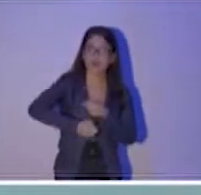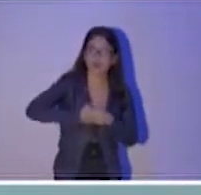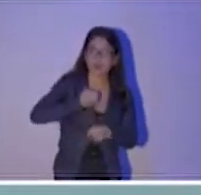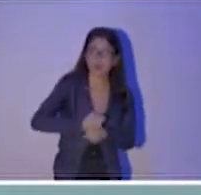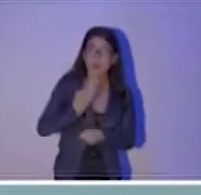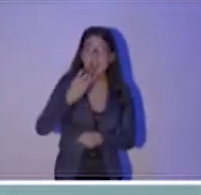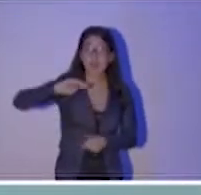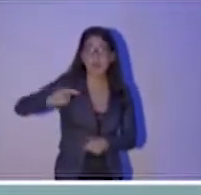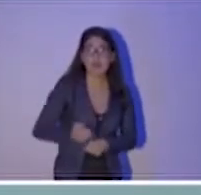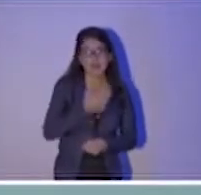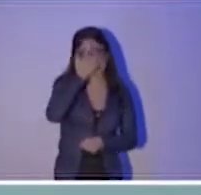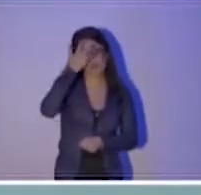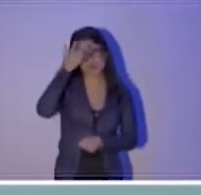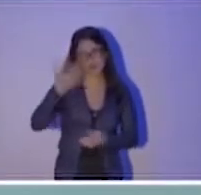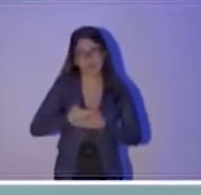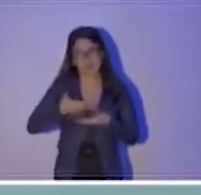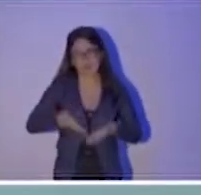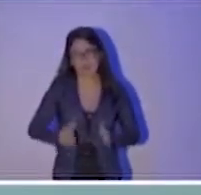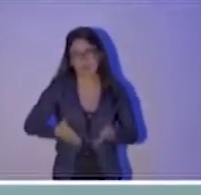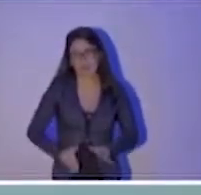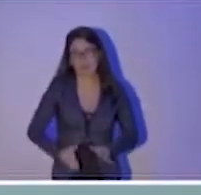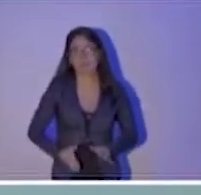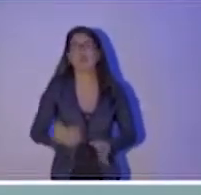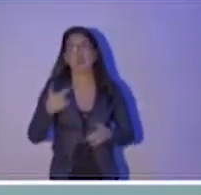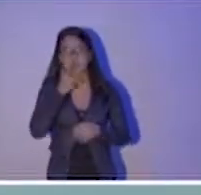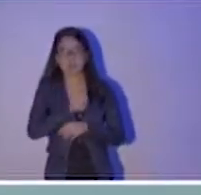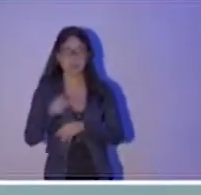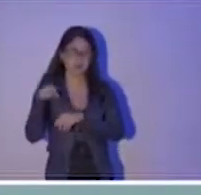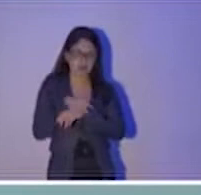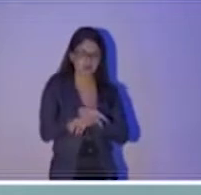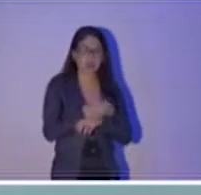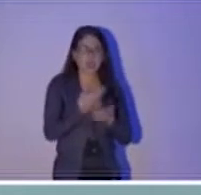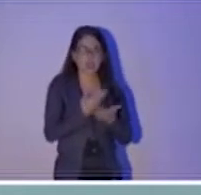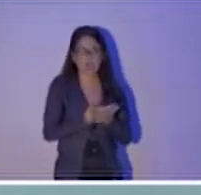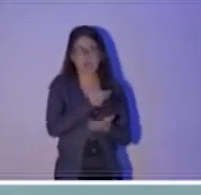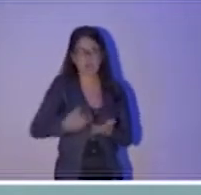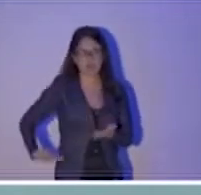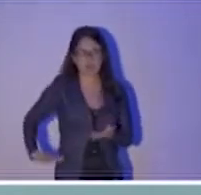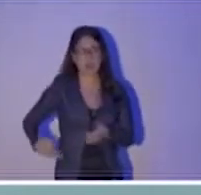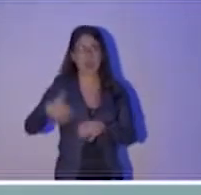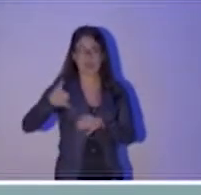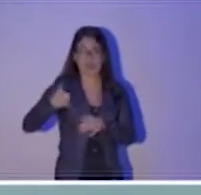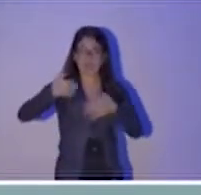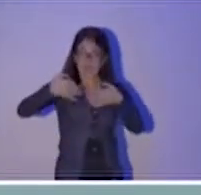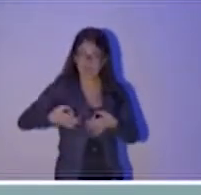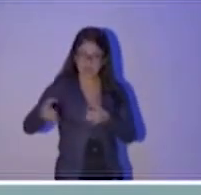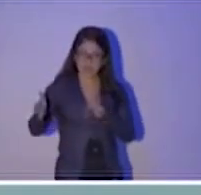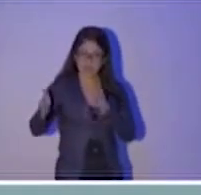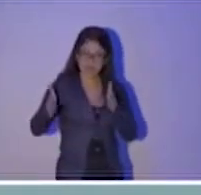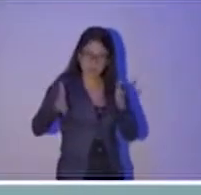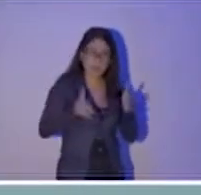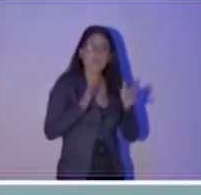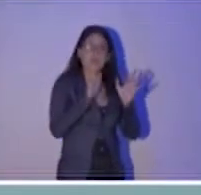escola pública, passem por ela na idade certa e saiam lá no final sabendo o